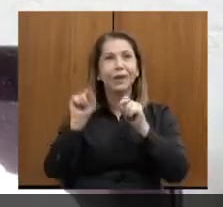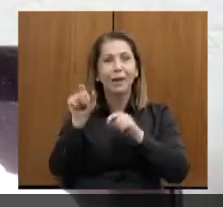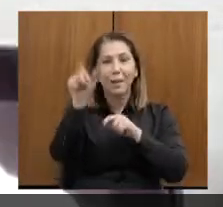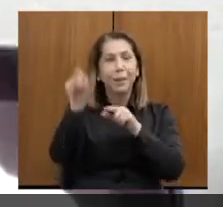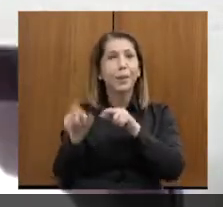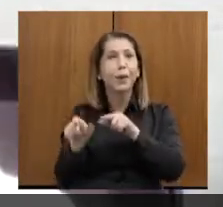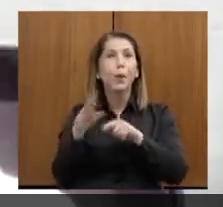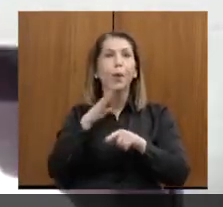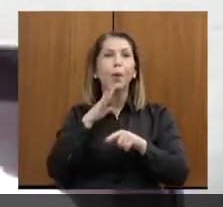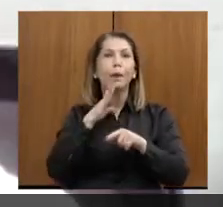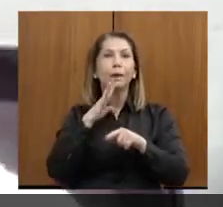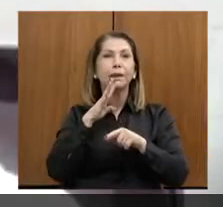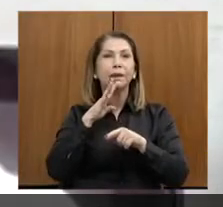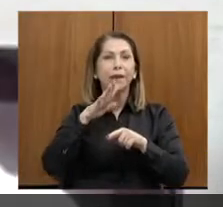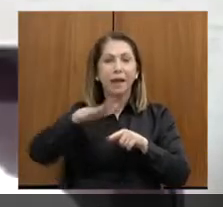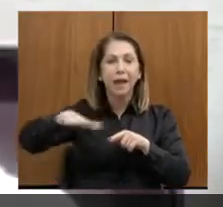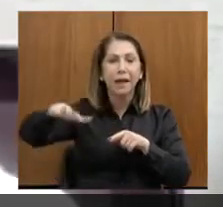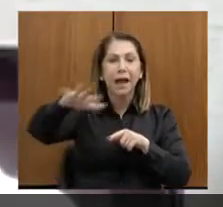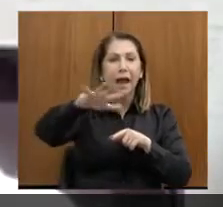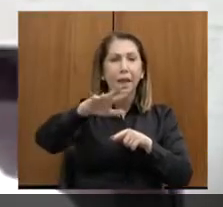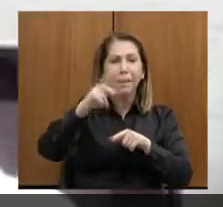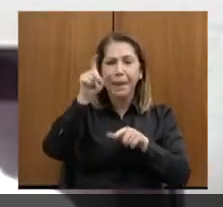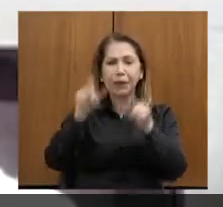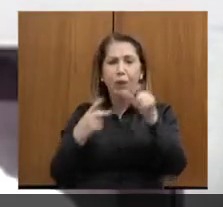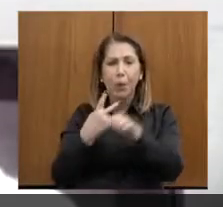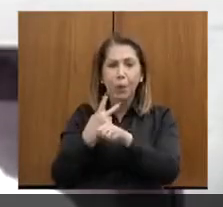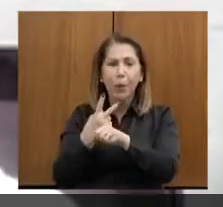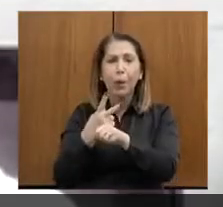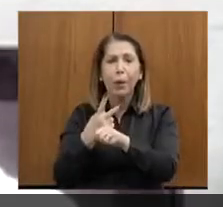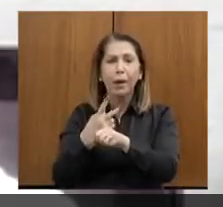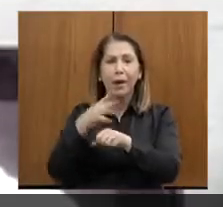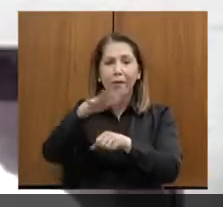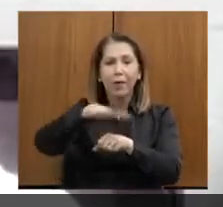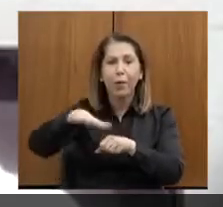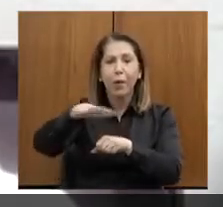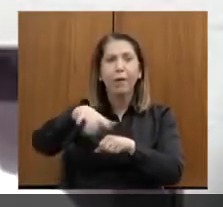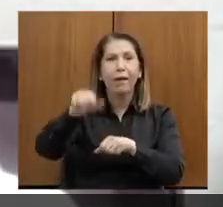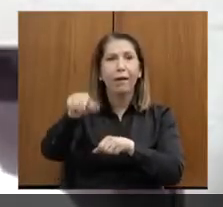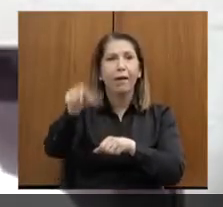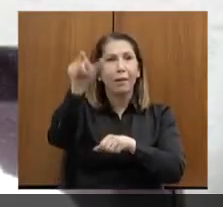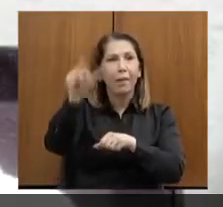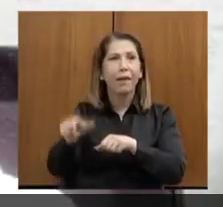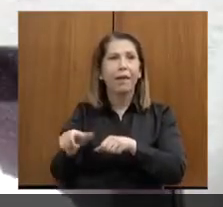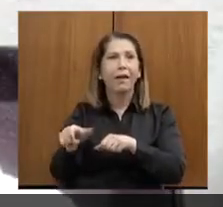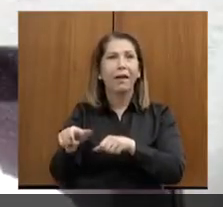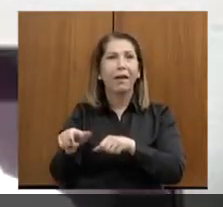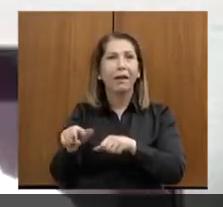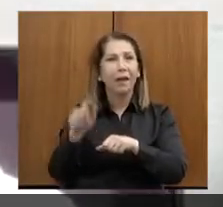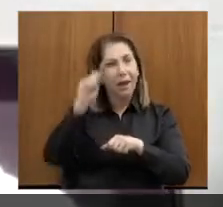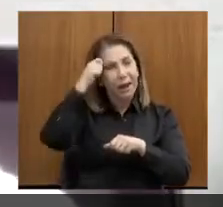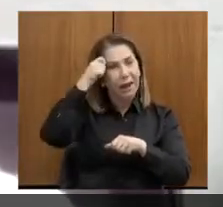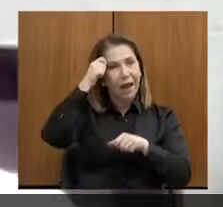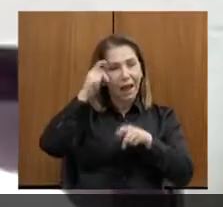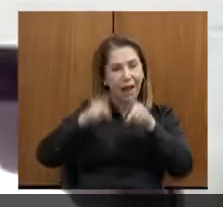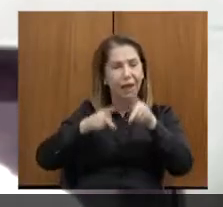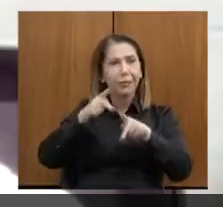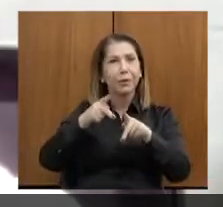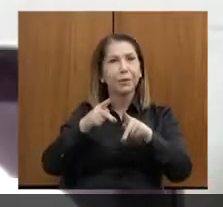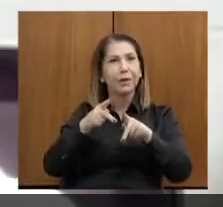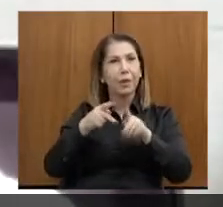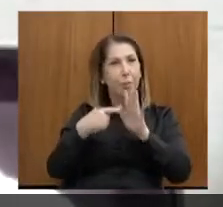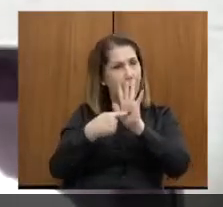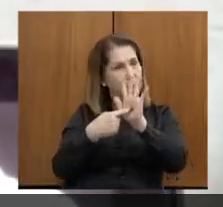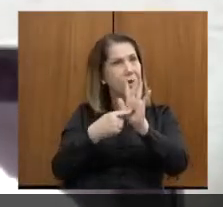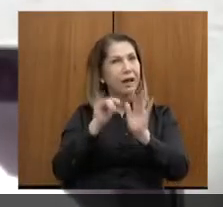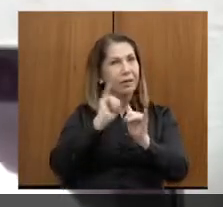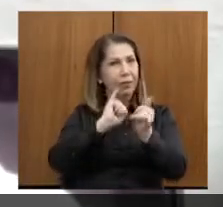muito conhecida e muito procurada pela população local provavelmente uma população negra que outro dado que eu gostaria de